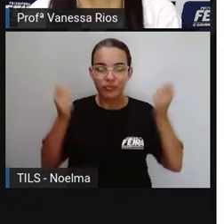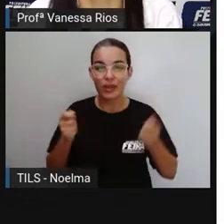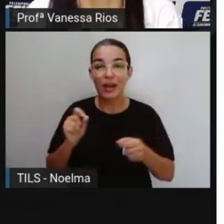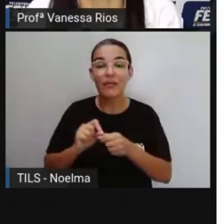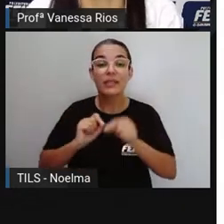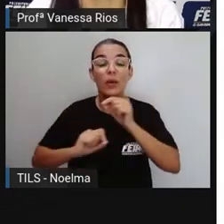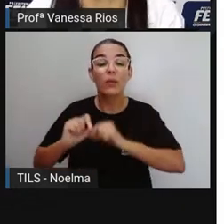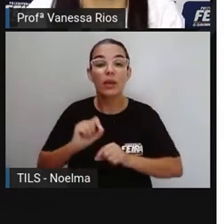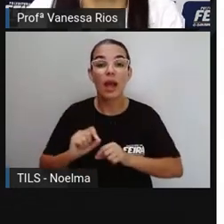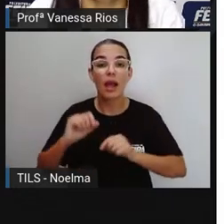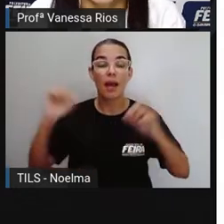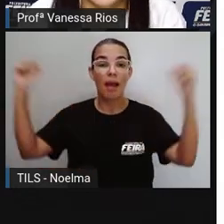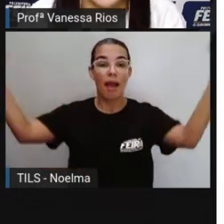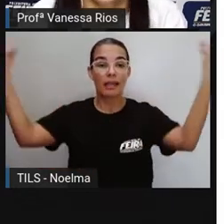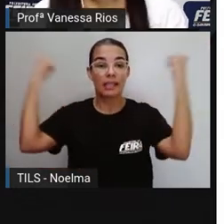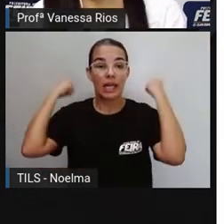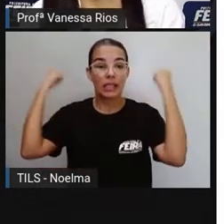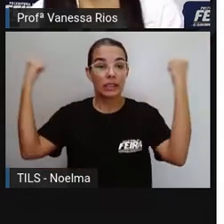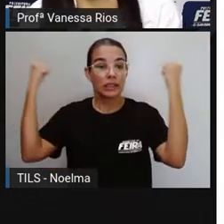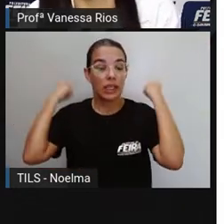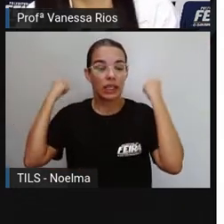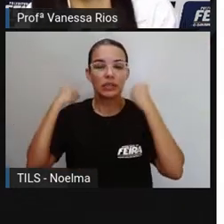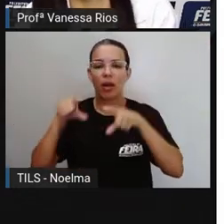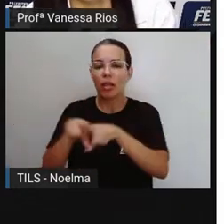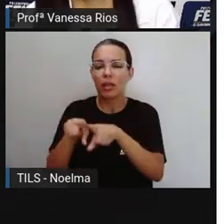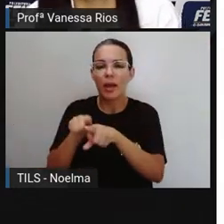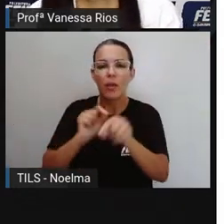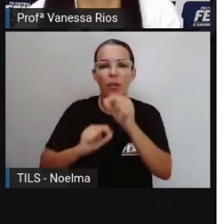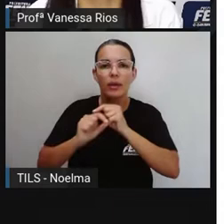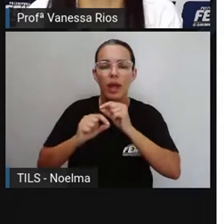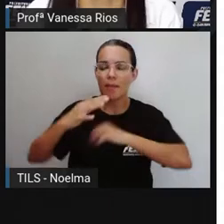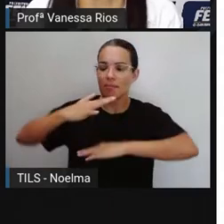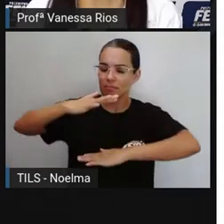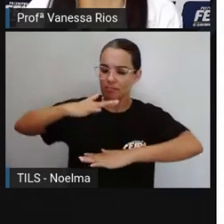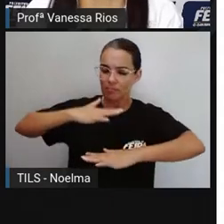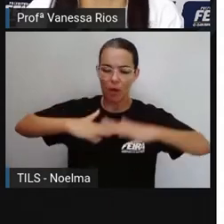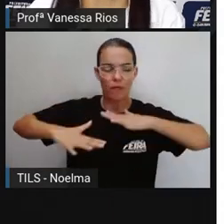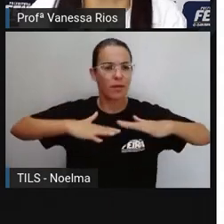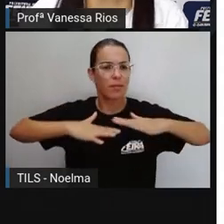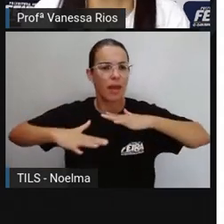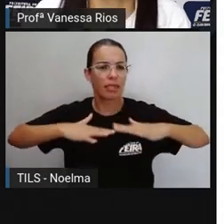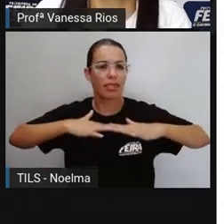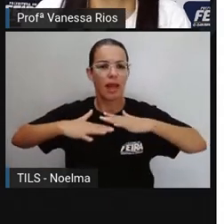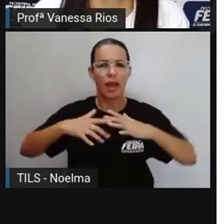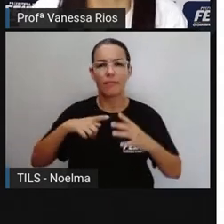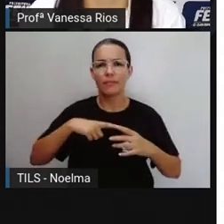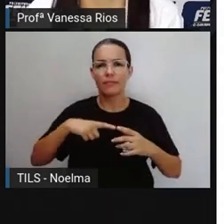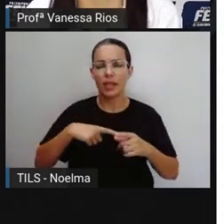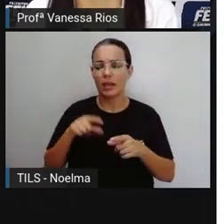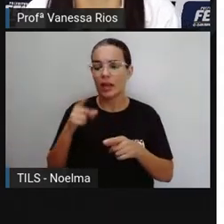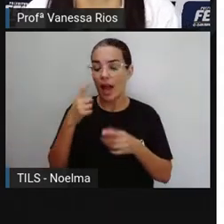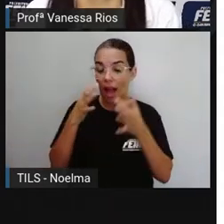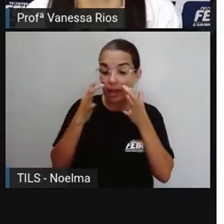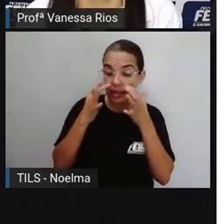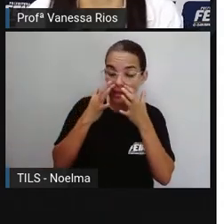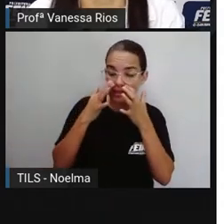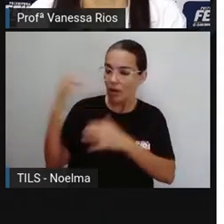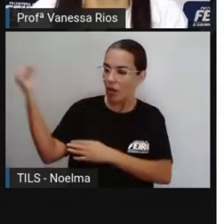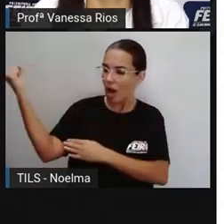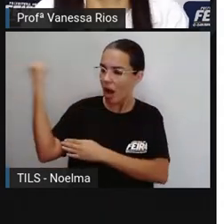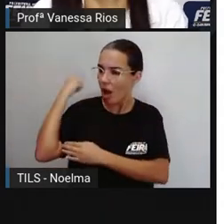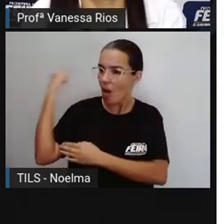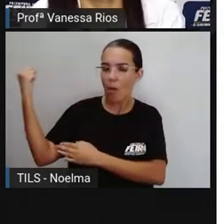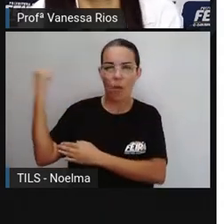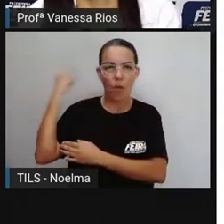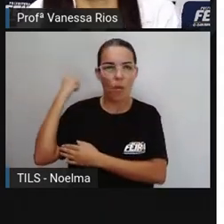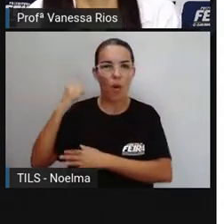nos movimentarmos, né? Em estarmos aí atentos às atividades físicas, ao